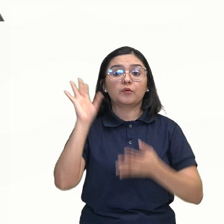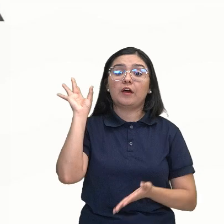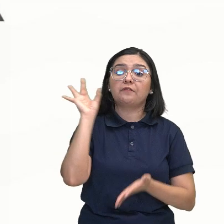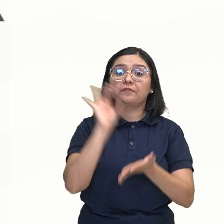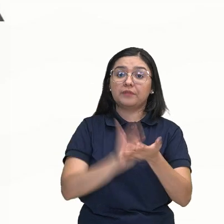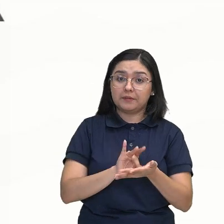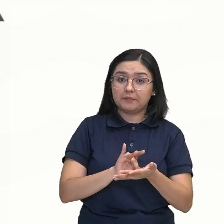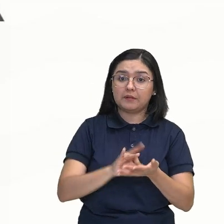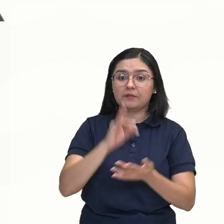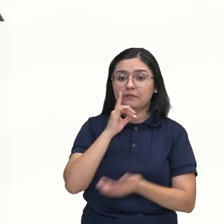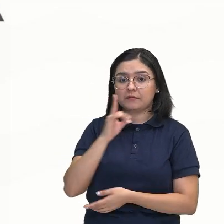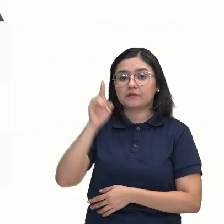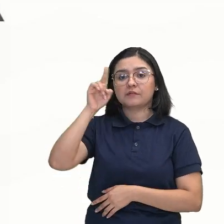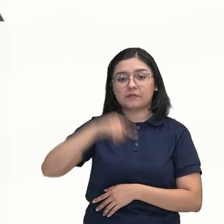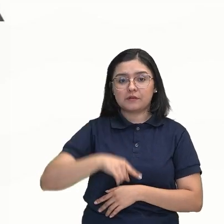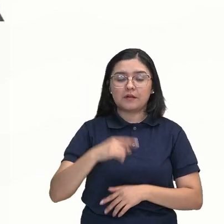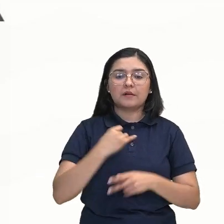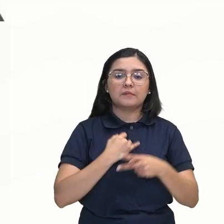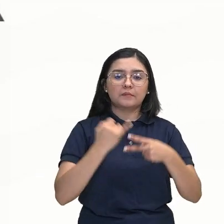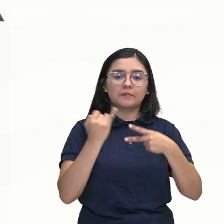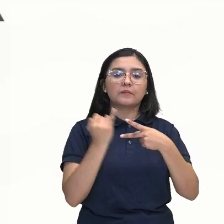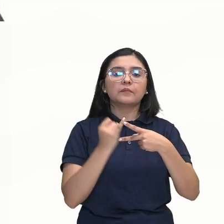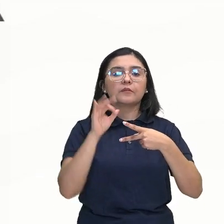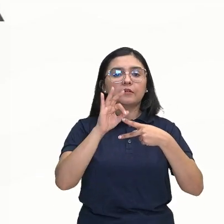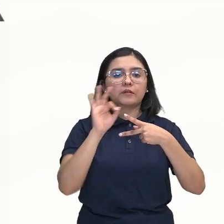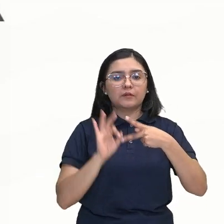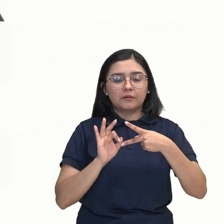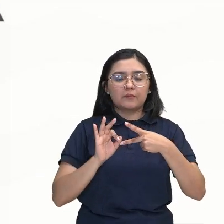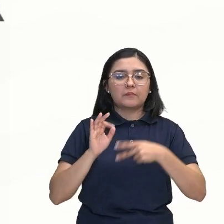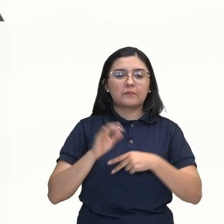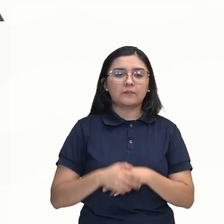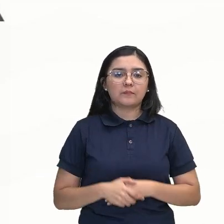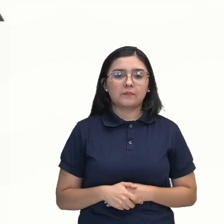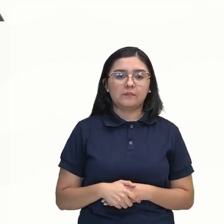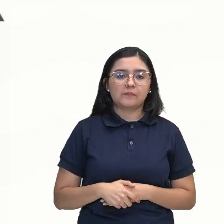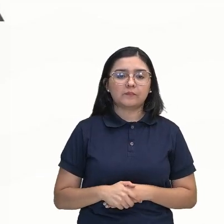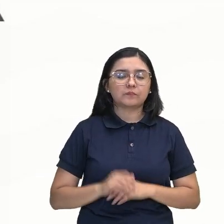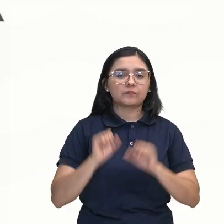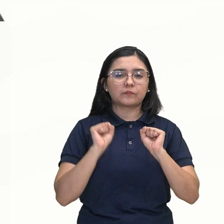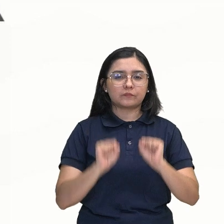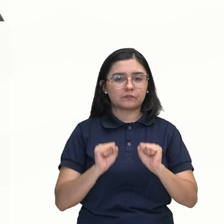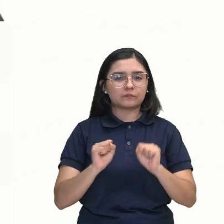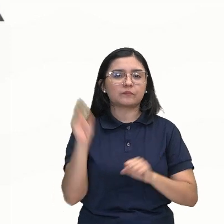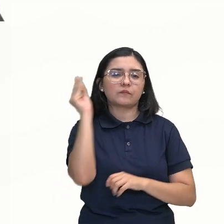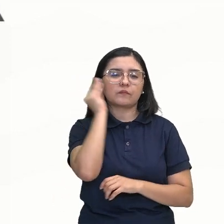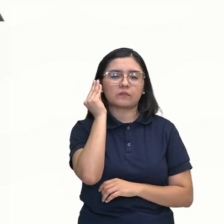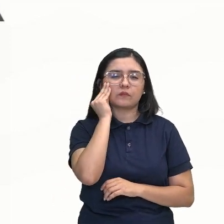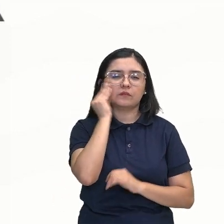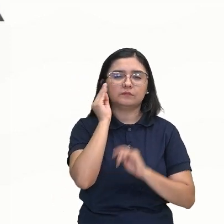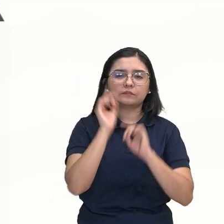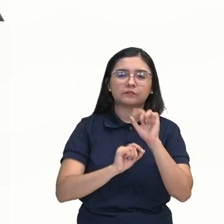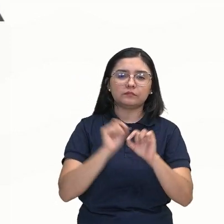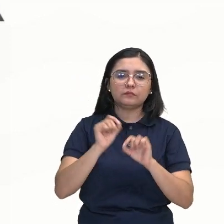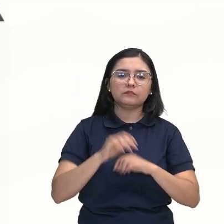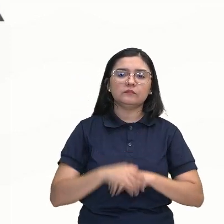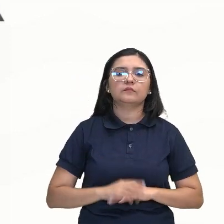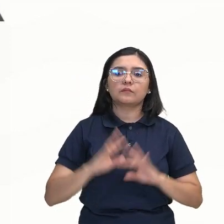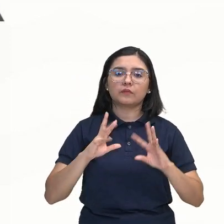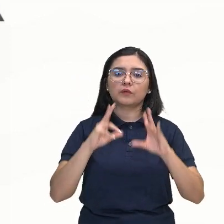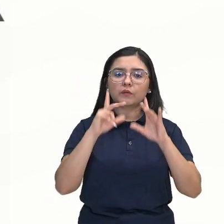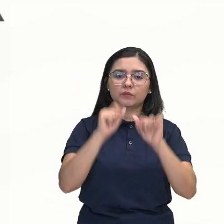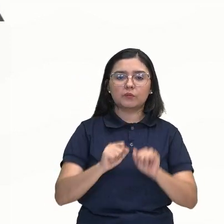afirmando que são polígonos, tá? Podemos observar, ó, todas